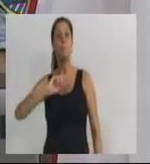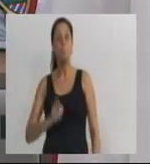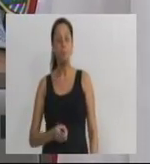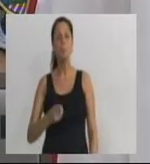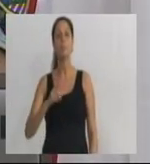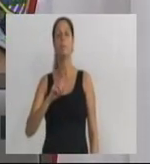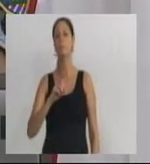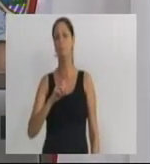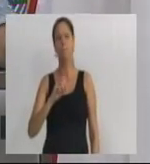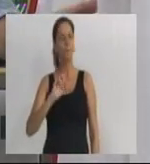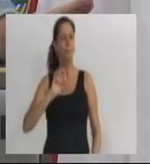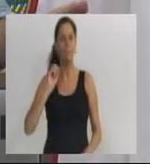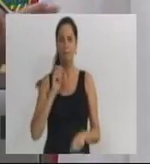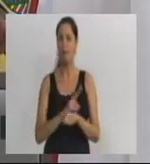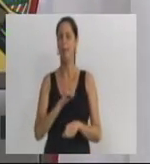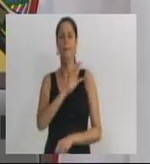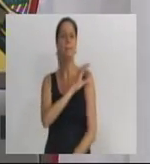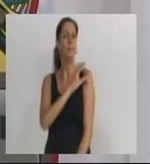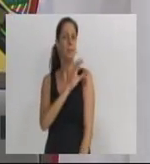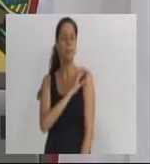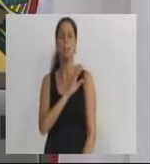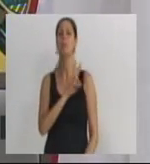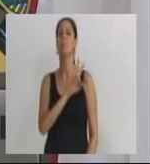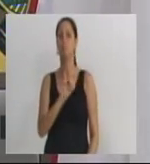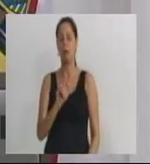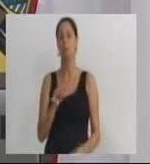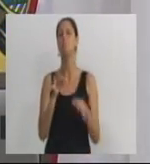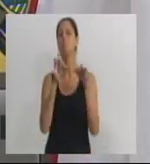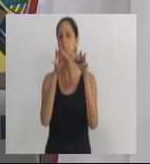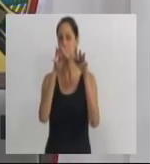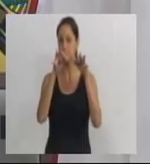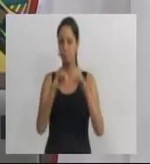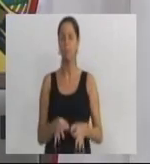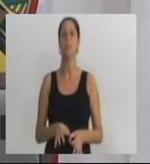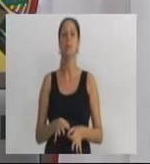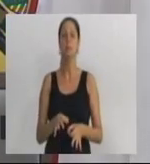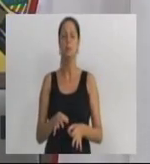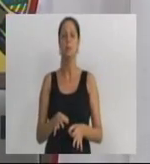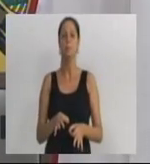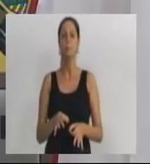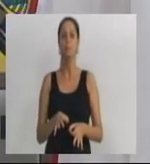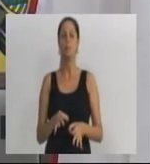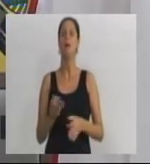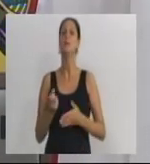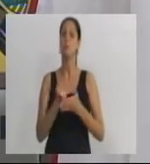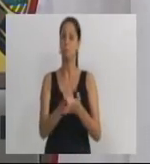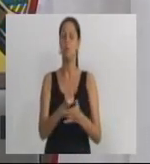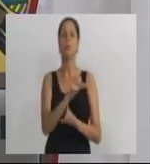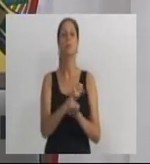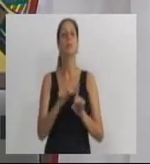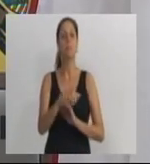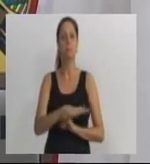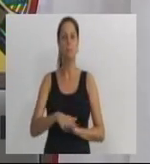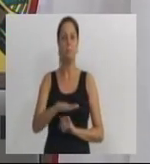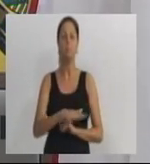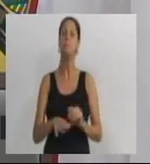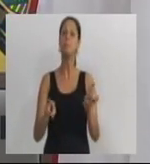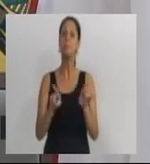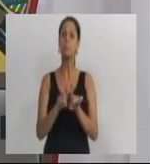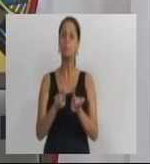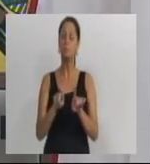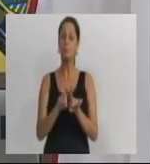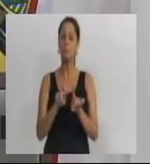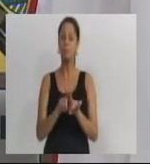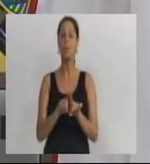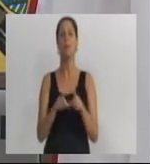de Blumenau, que certamente atenderão de forma intensa a nossa sociedade. Ainda além, ainda aquém da